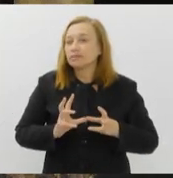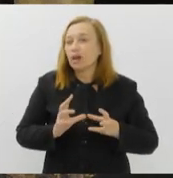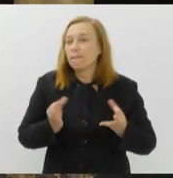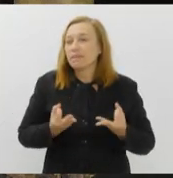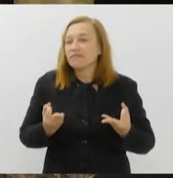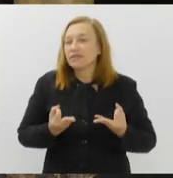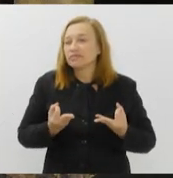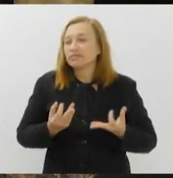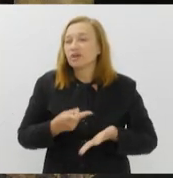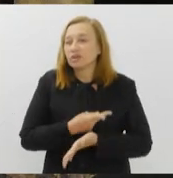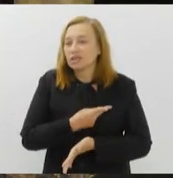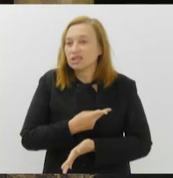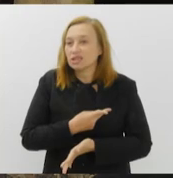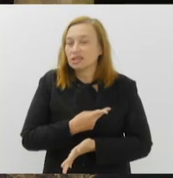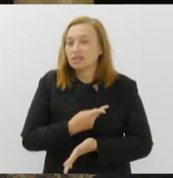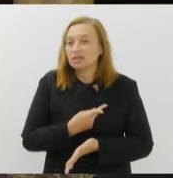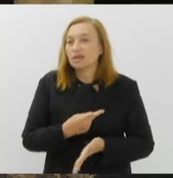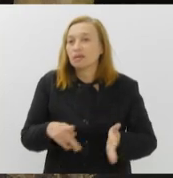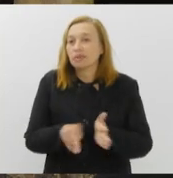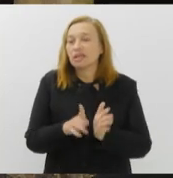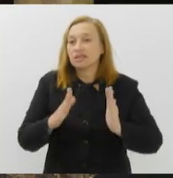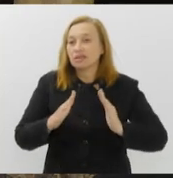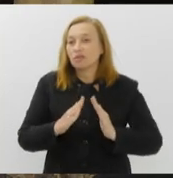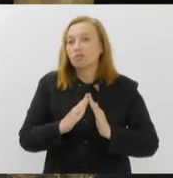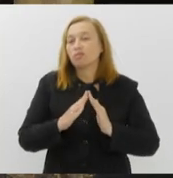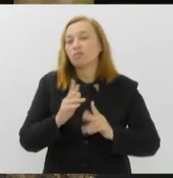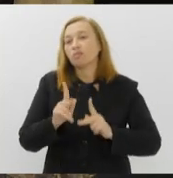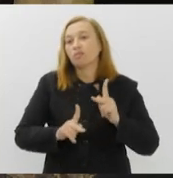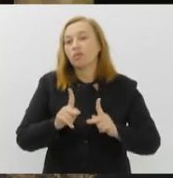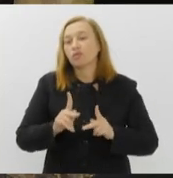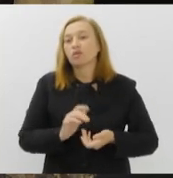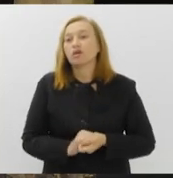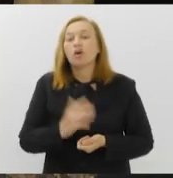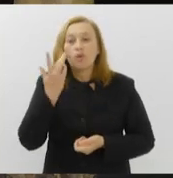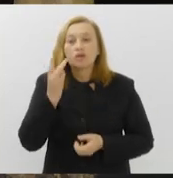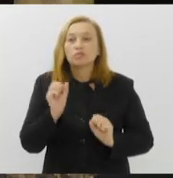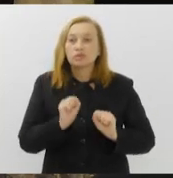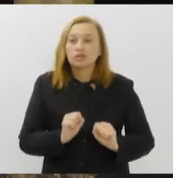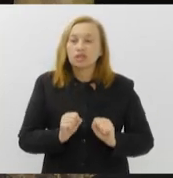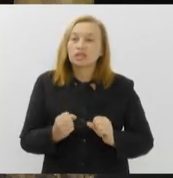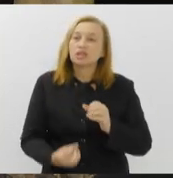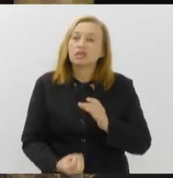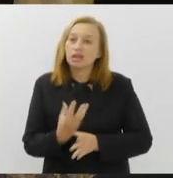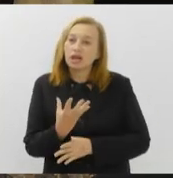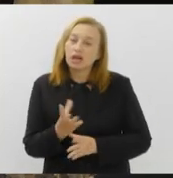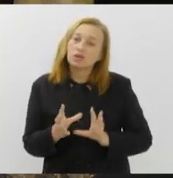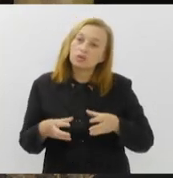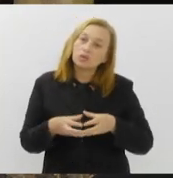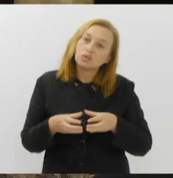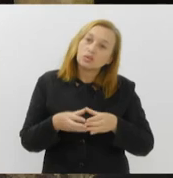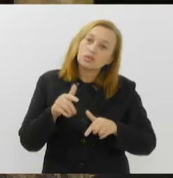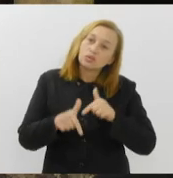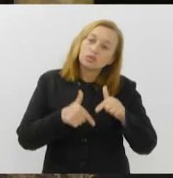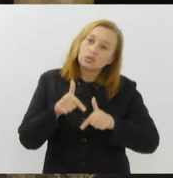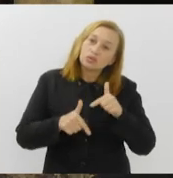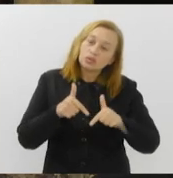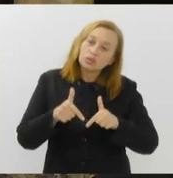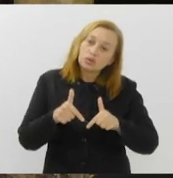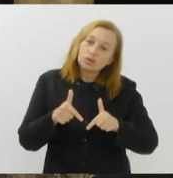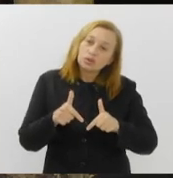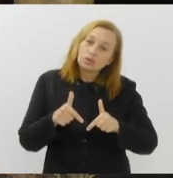perfeito para isso, né? É a casa do povo. E eu acho que, se nós pudéssemos criar algum grupo de trabalho, talvez, em que a